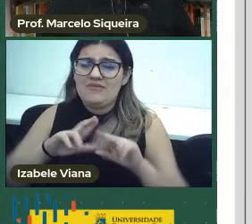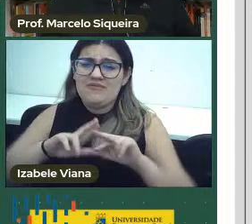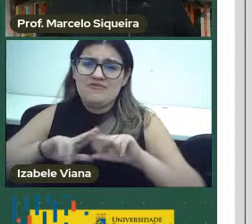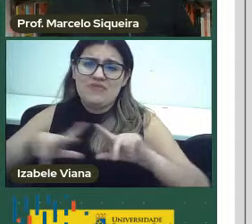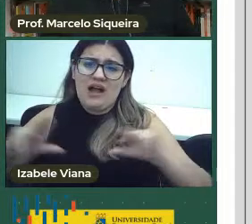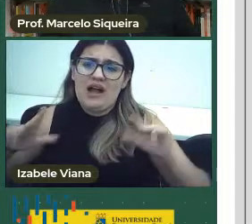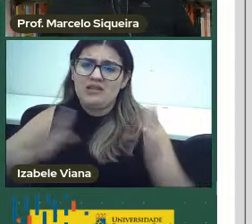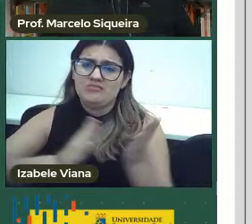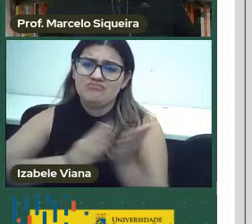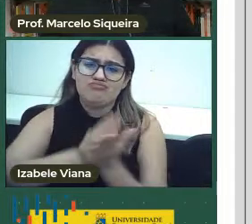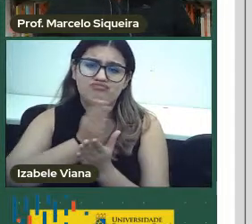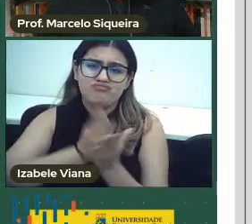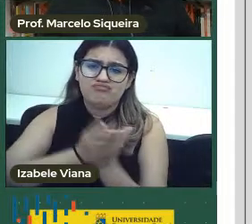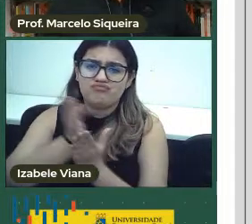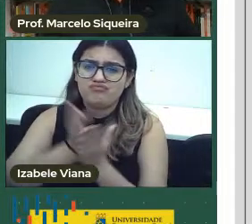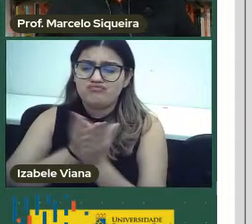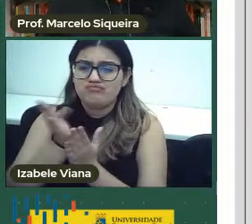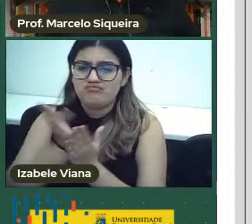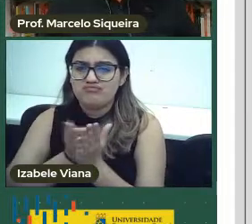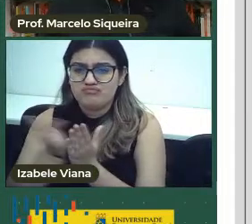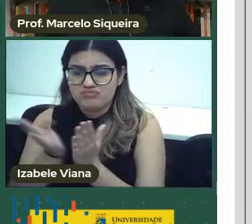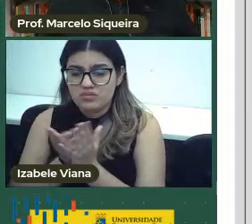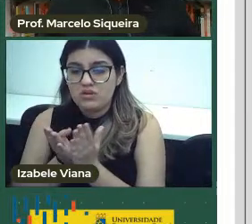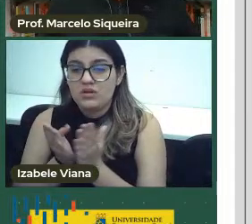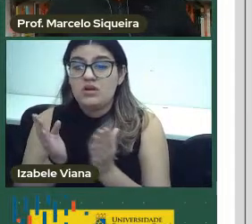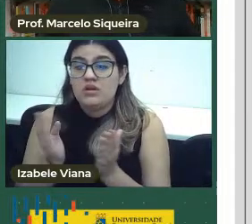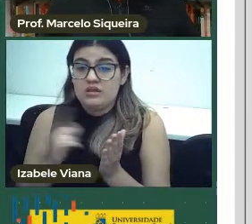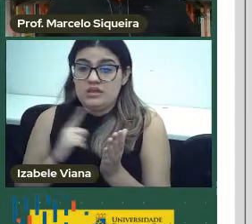pode oferecer e oferece. Né?